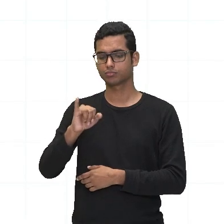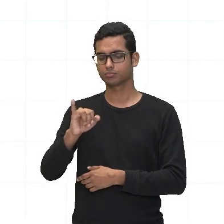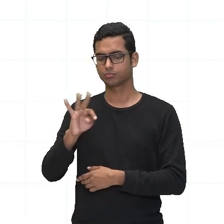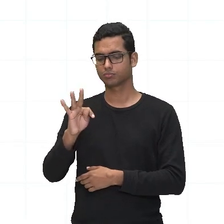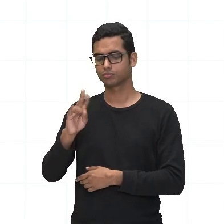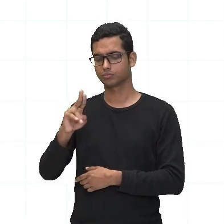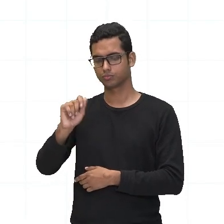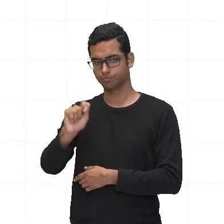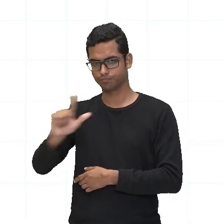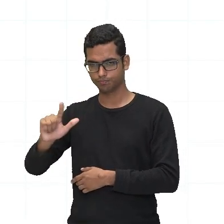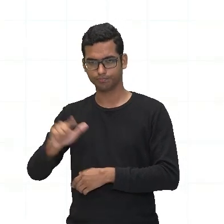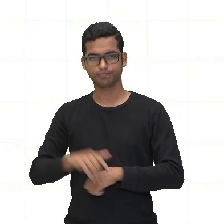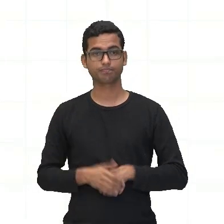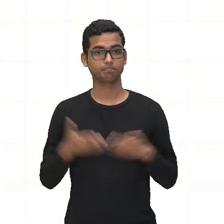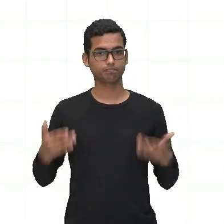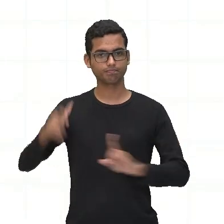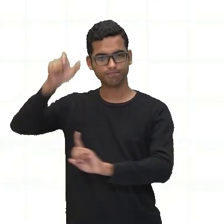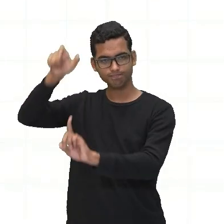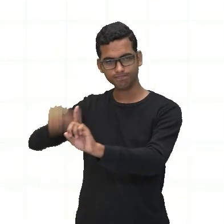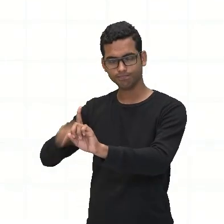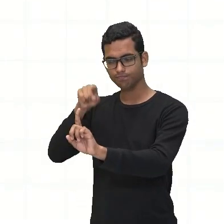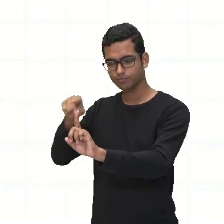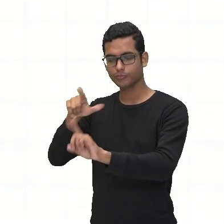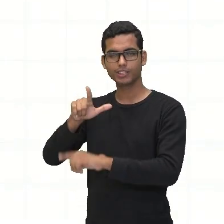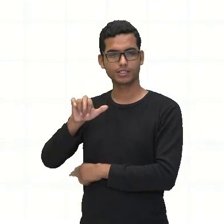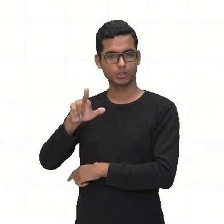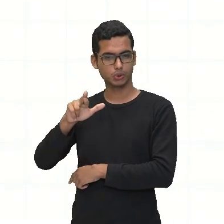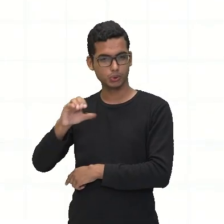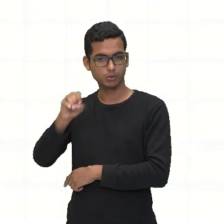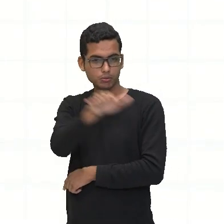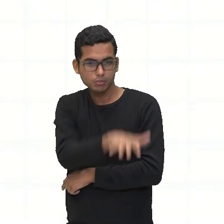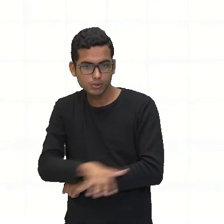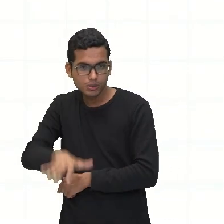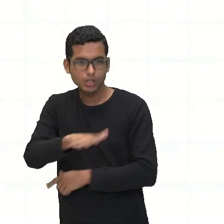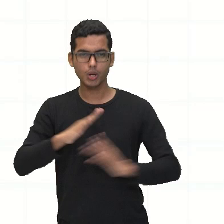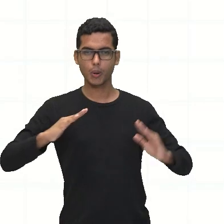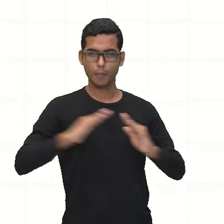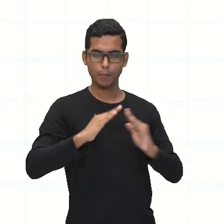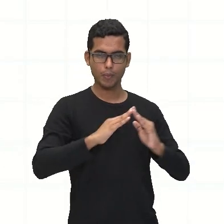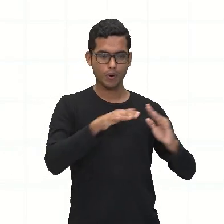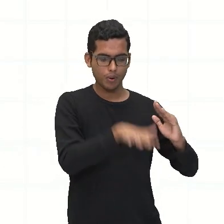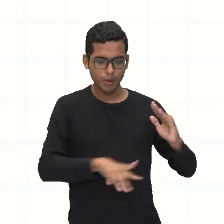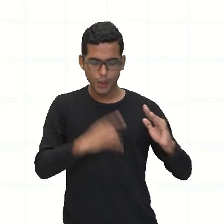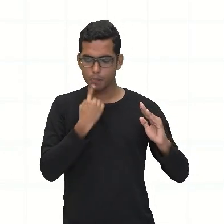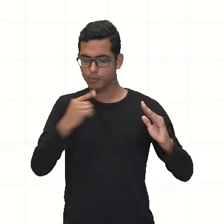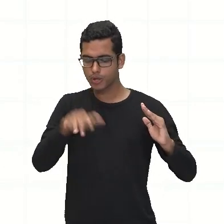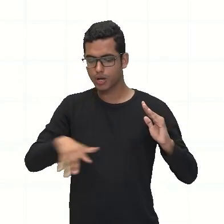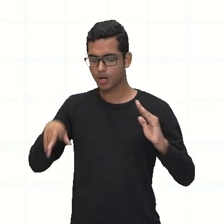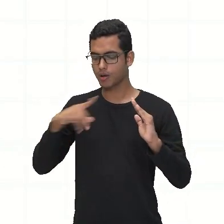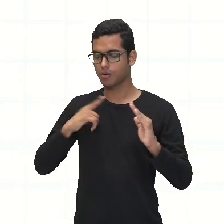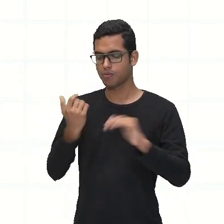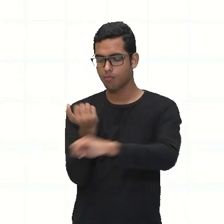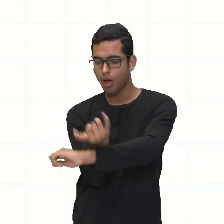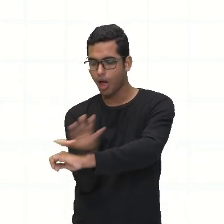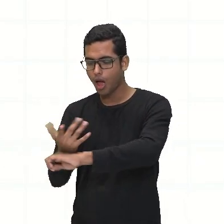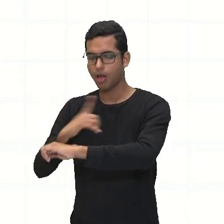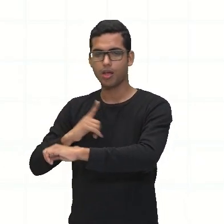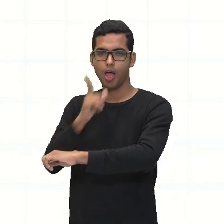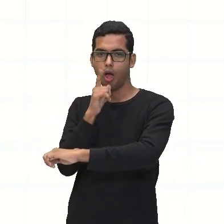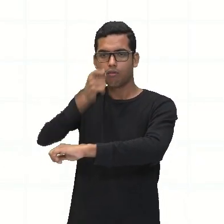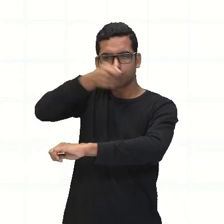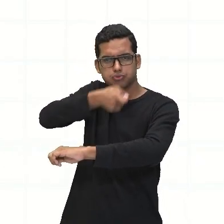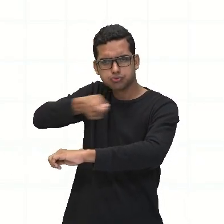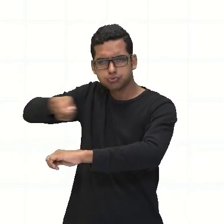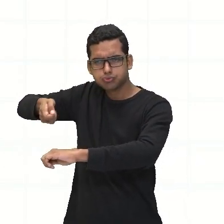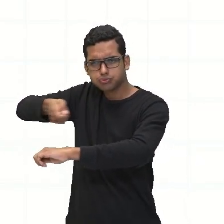O sujeito lírico está no seu espaço doméstico regando as plantas. Já entendemos que o sujeito lírico